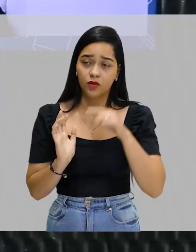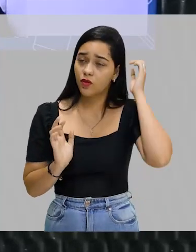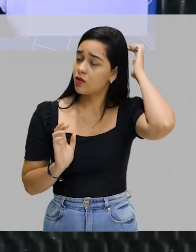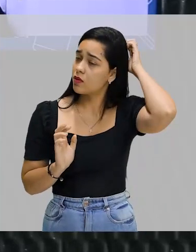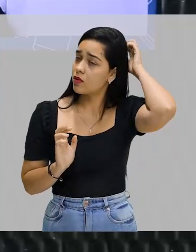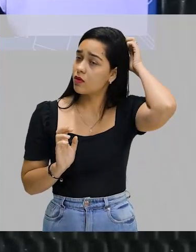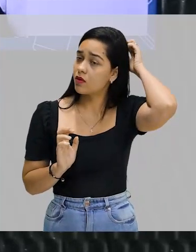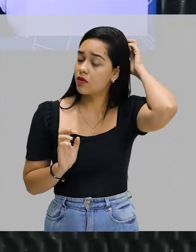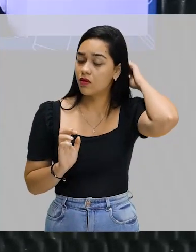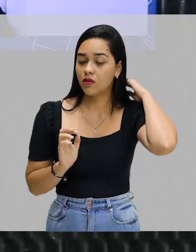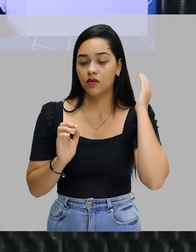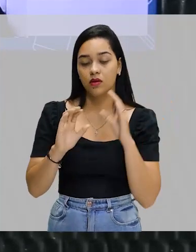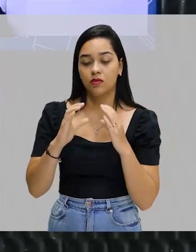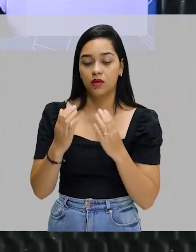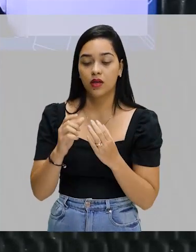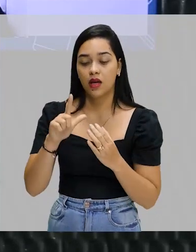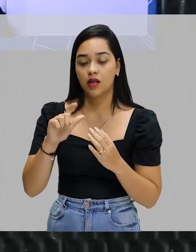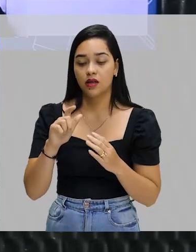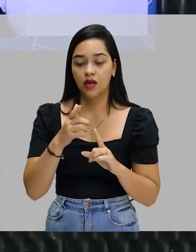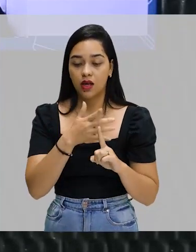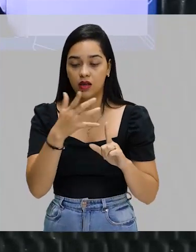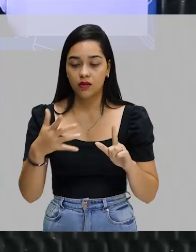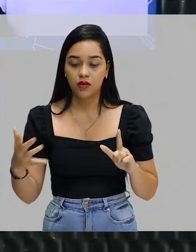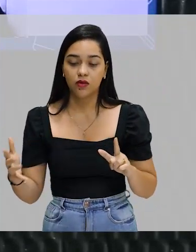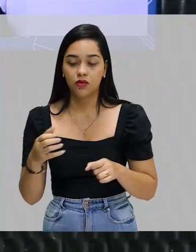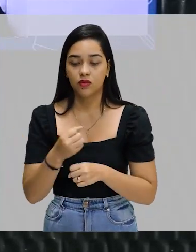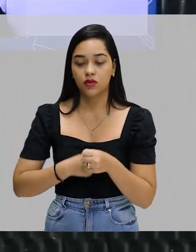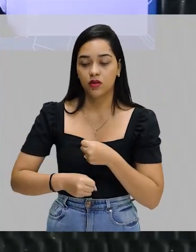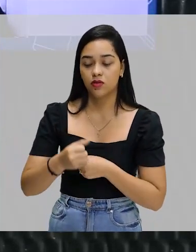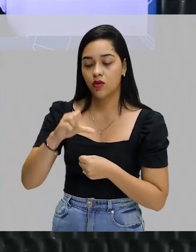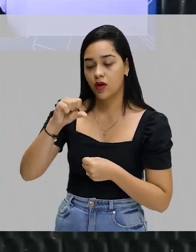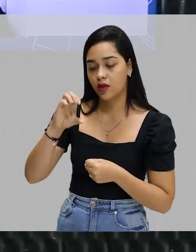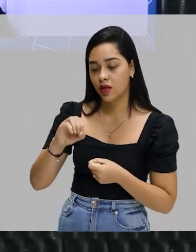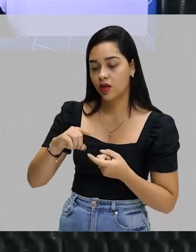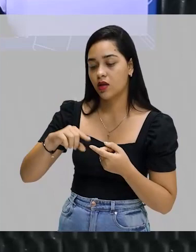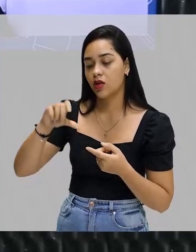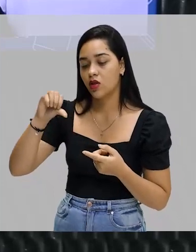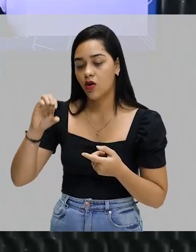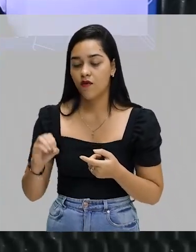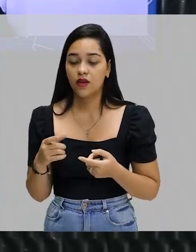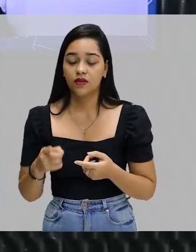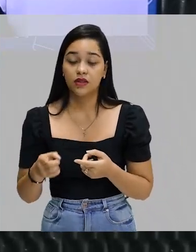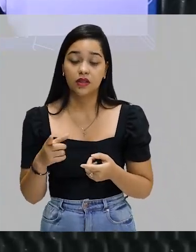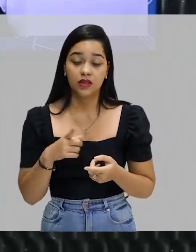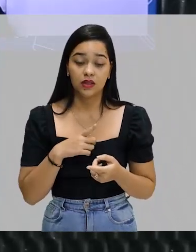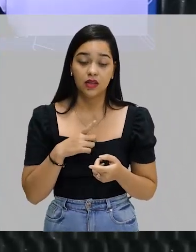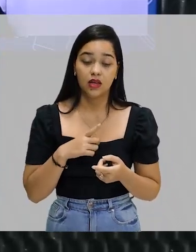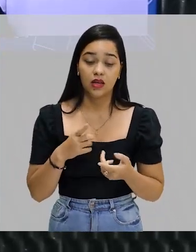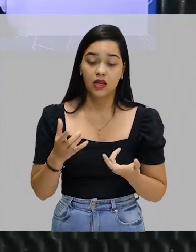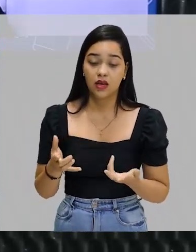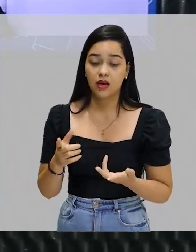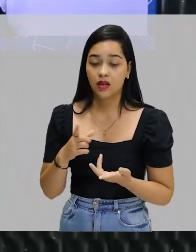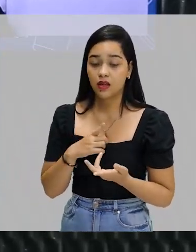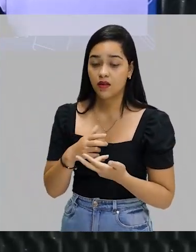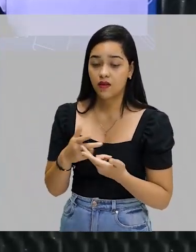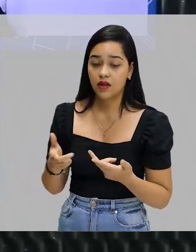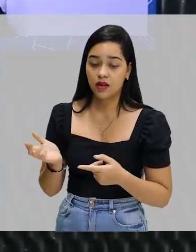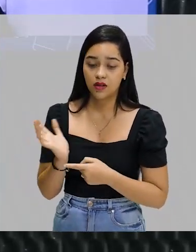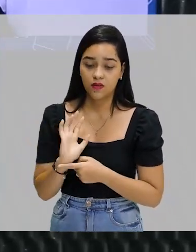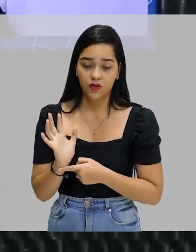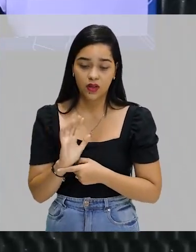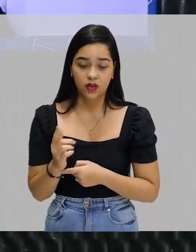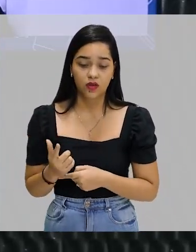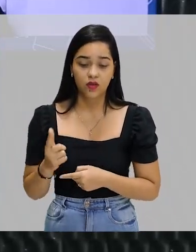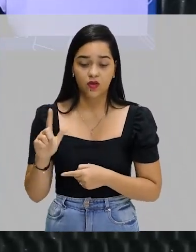da comunidade LGBT nos Estados Unidos dos anos 80 e 90. E aí você tem literalmente influências disso em